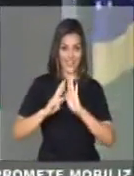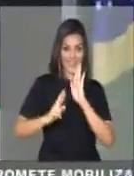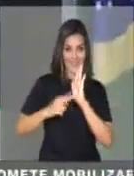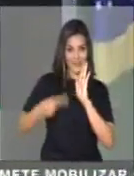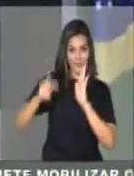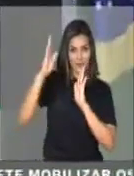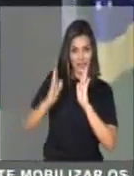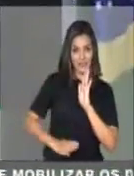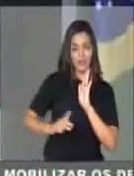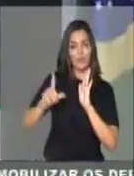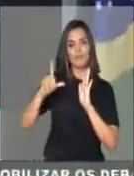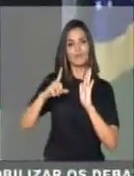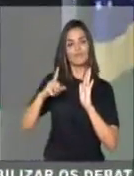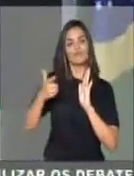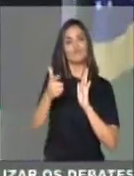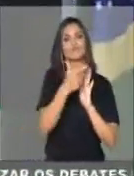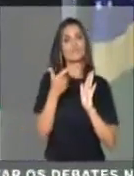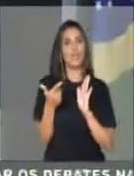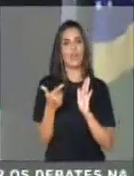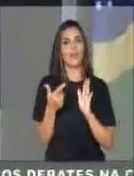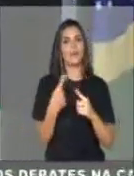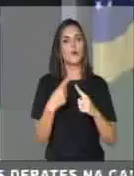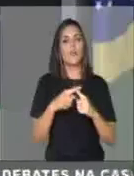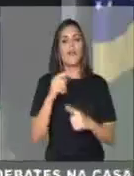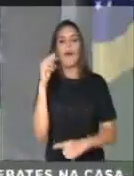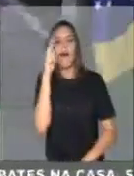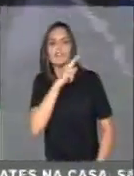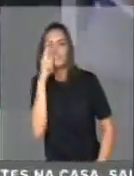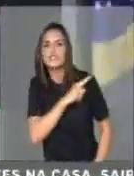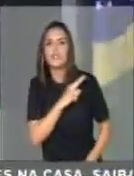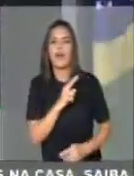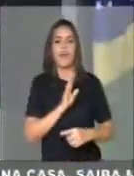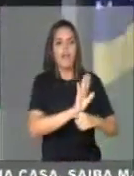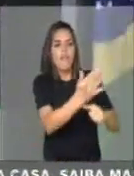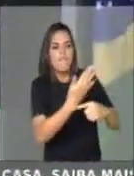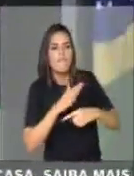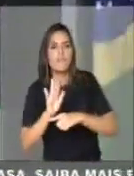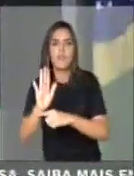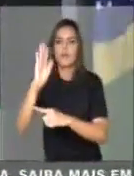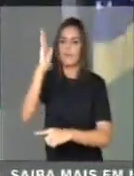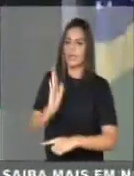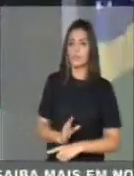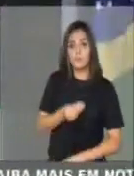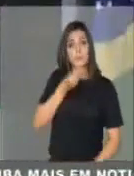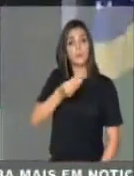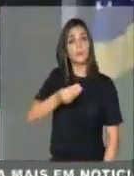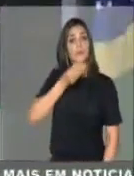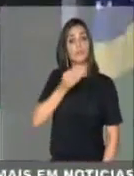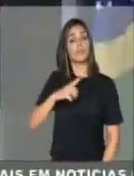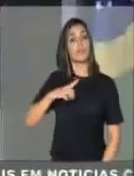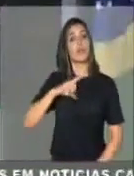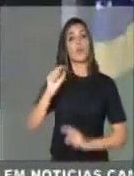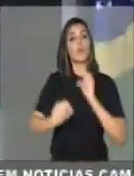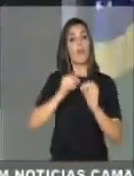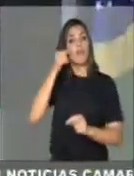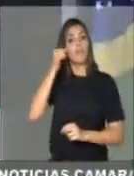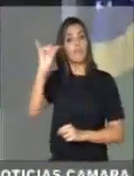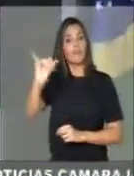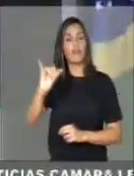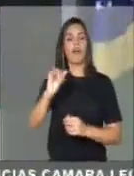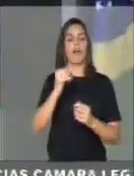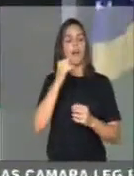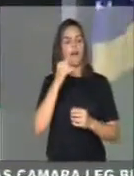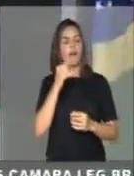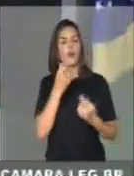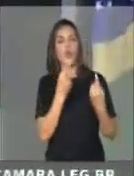Regramento Nacional acaba por restringir desnecessariamente a agilidade e eficiência da cooperação que o Brasil poderia prestar em matéria de prevenção